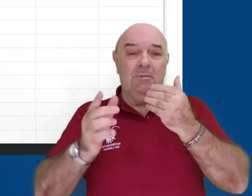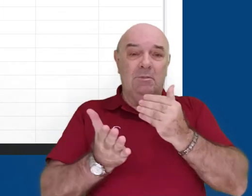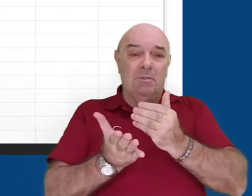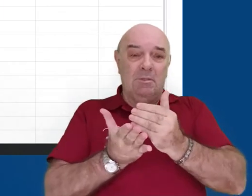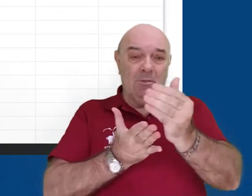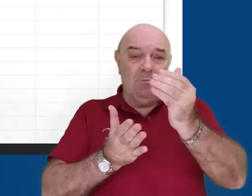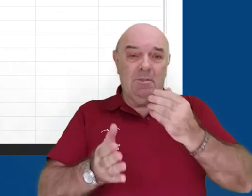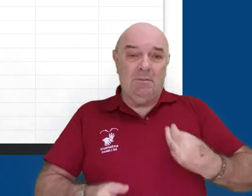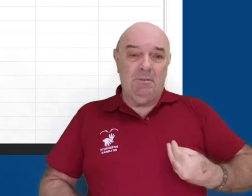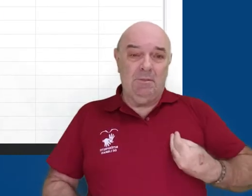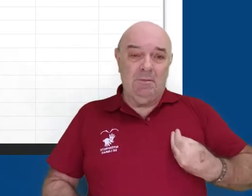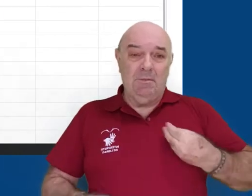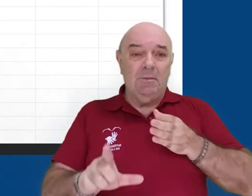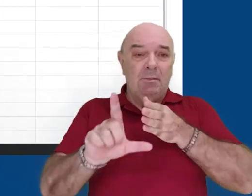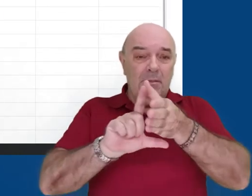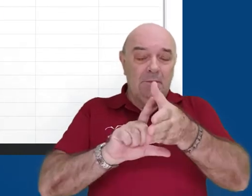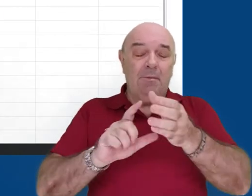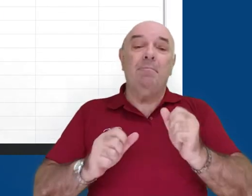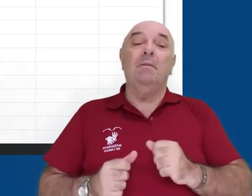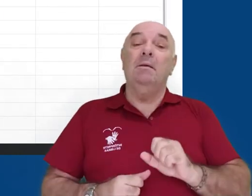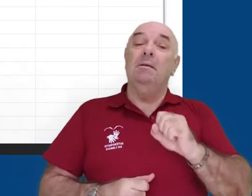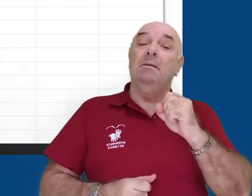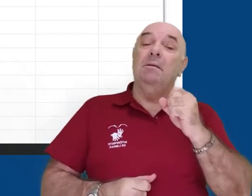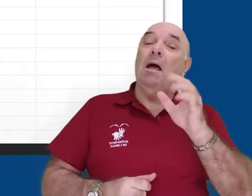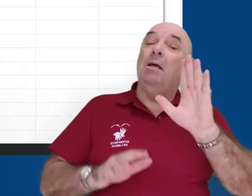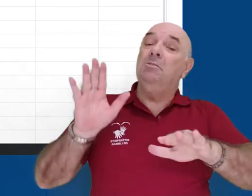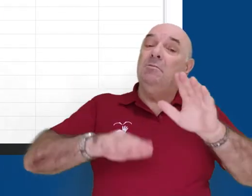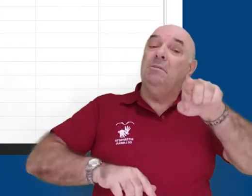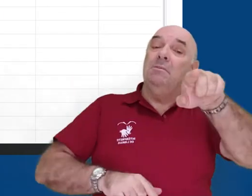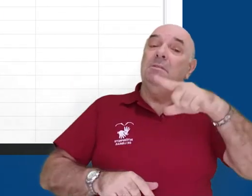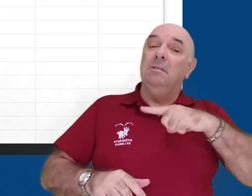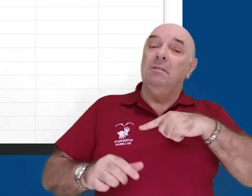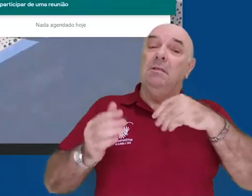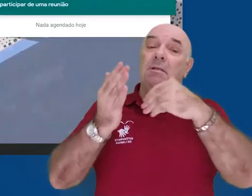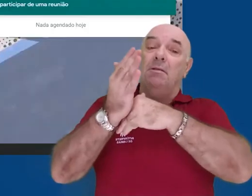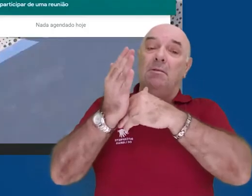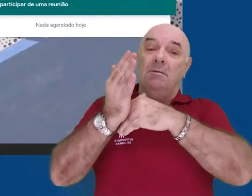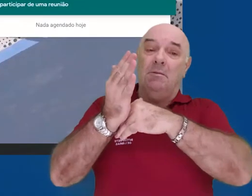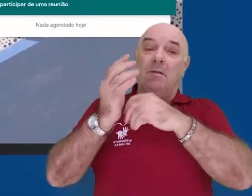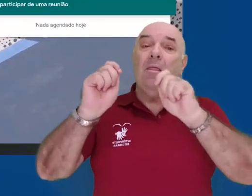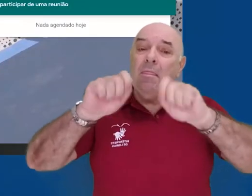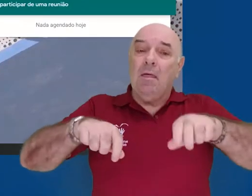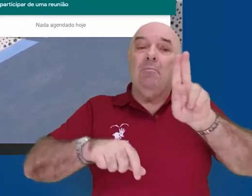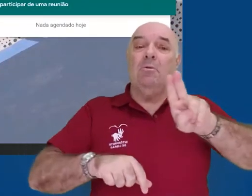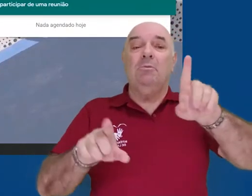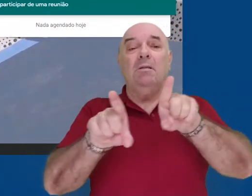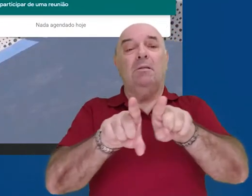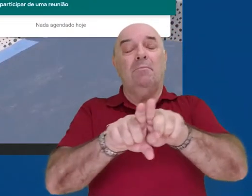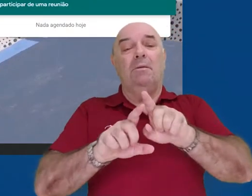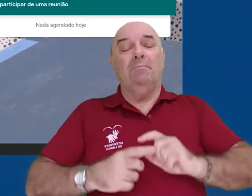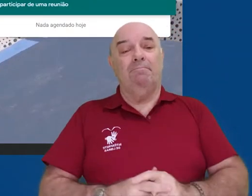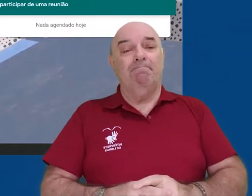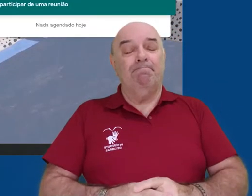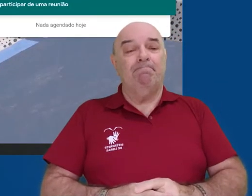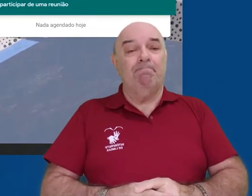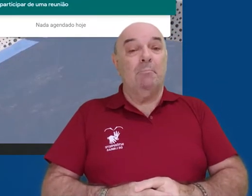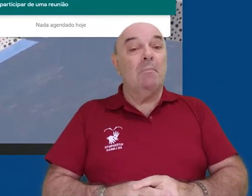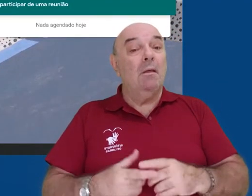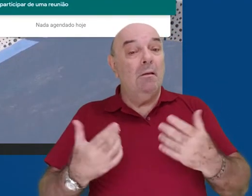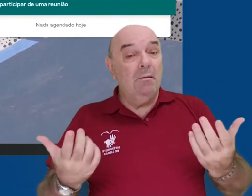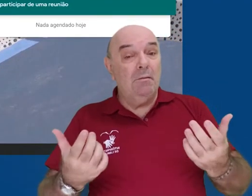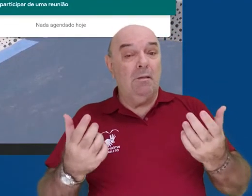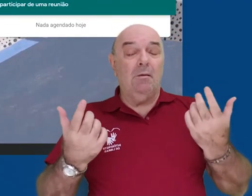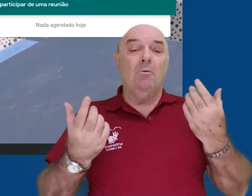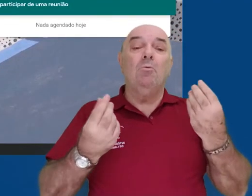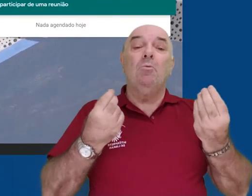Recebendo um código de sala, é possível acessar a videoconferência a partir do Google Meet. Na